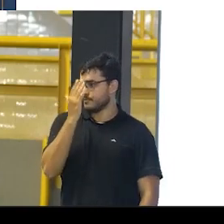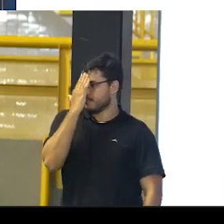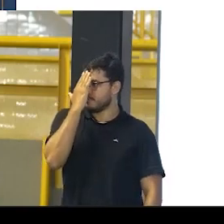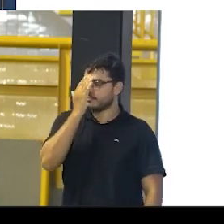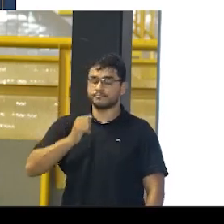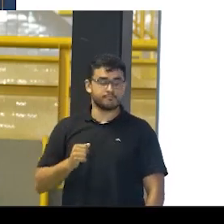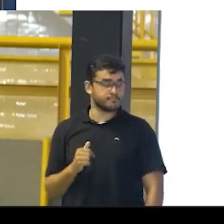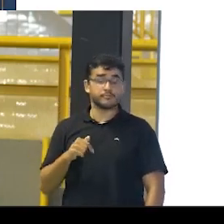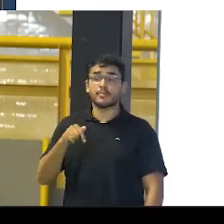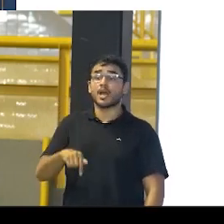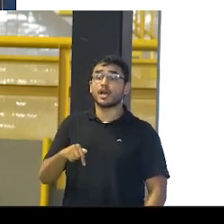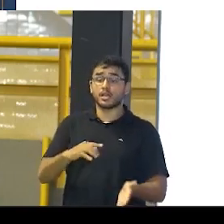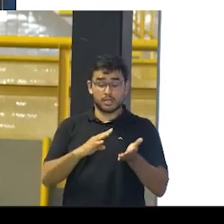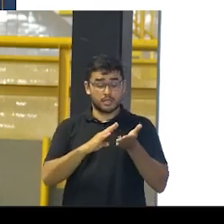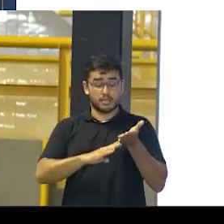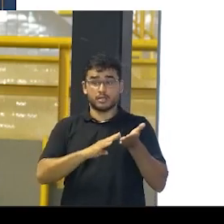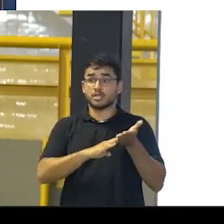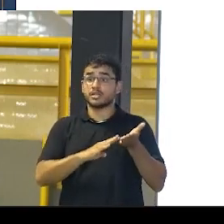energia elétrica